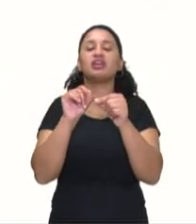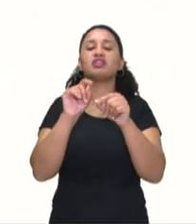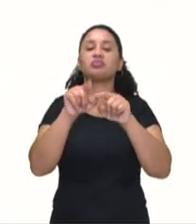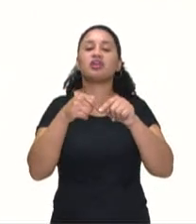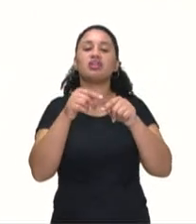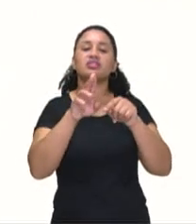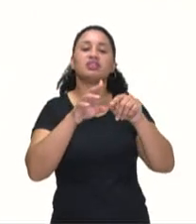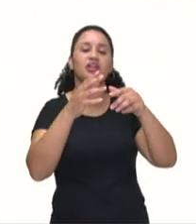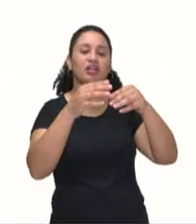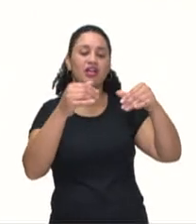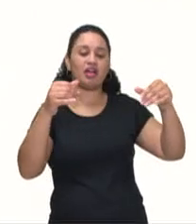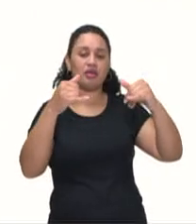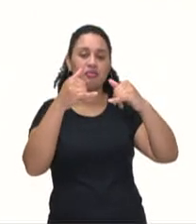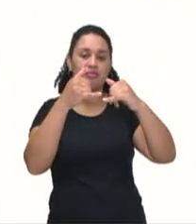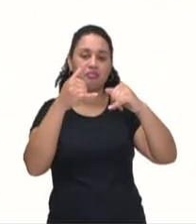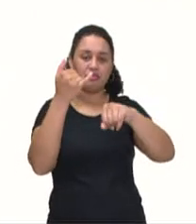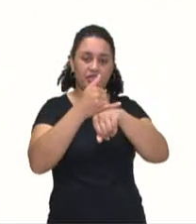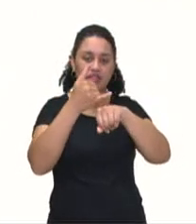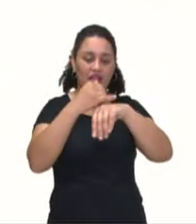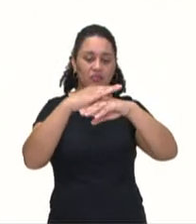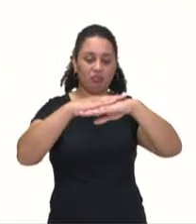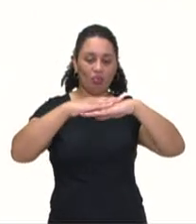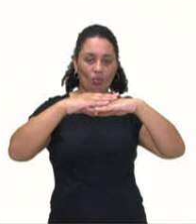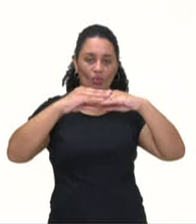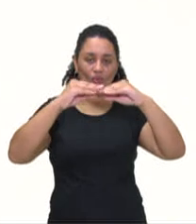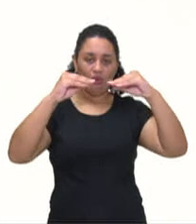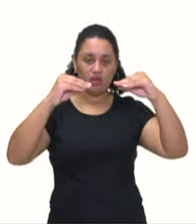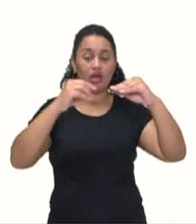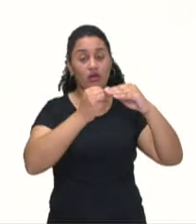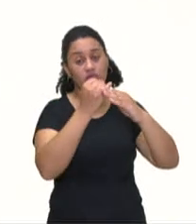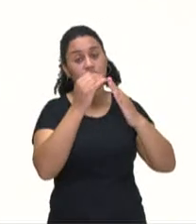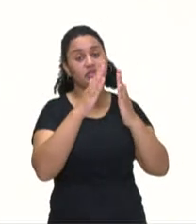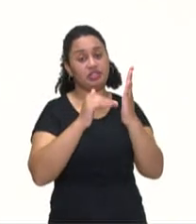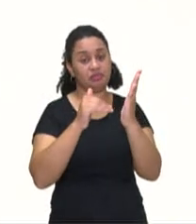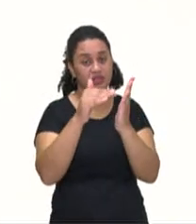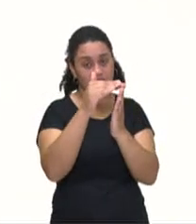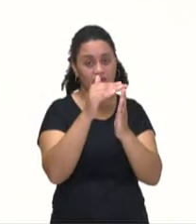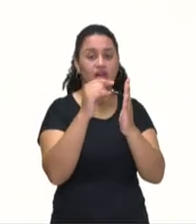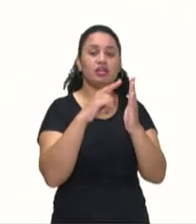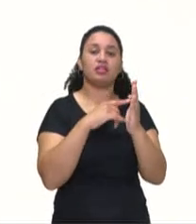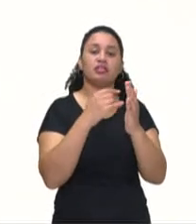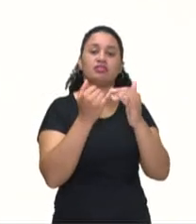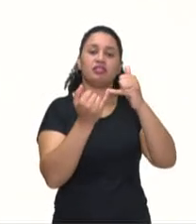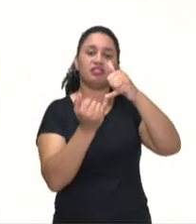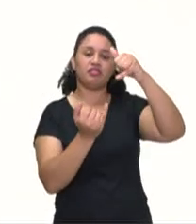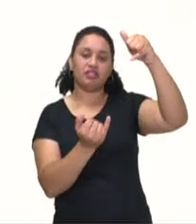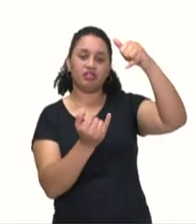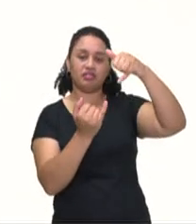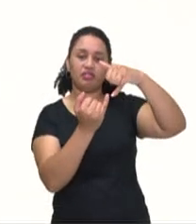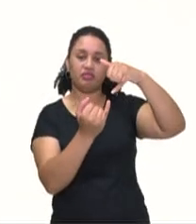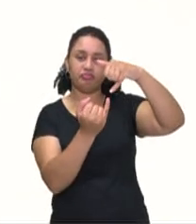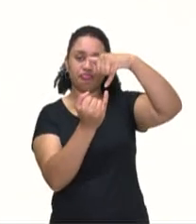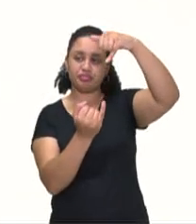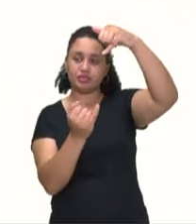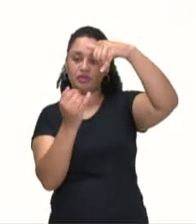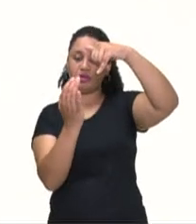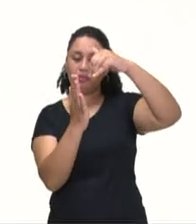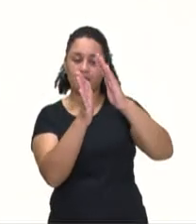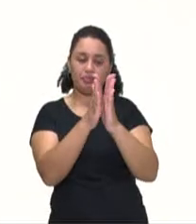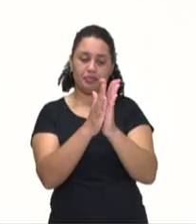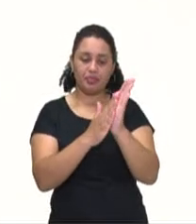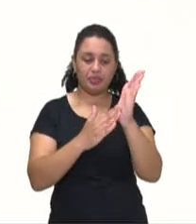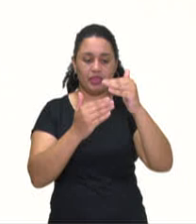placas planas de metal, algumas pintadas, equilibradas em fio de arame fino, que